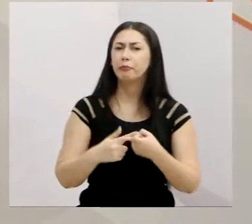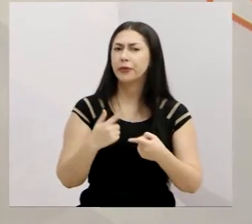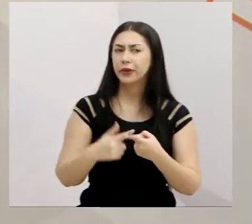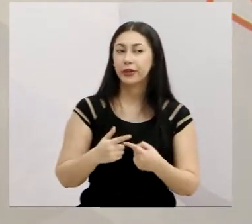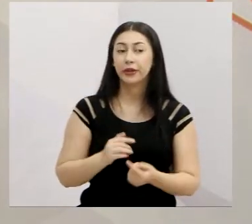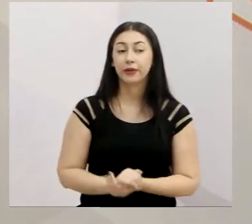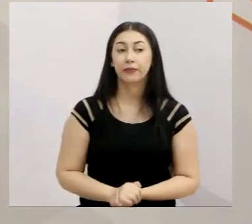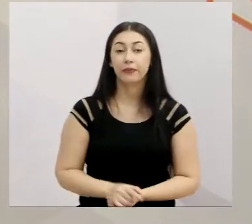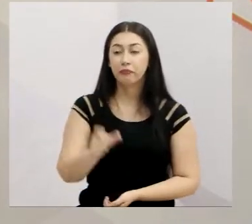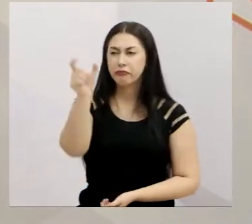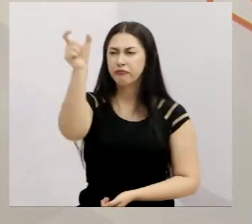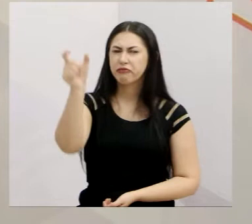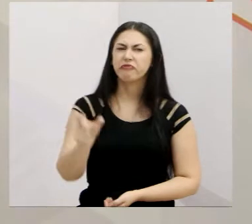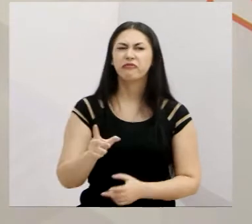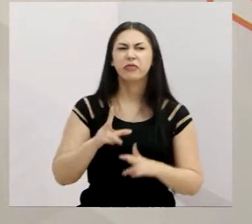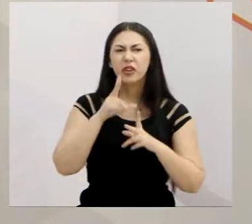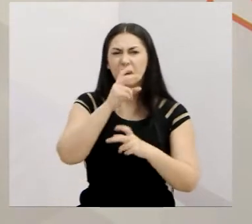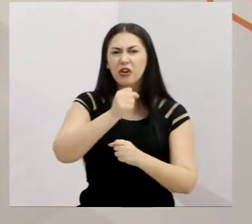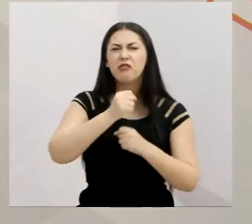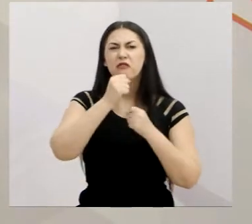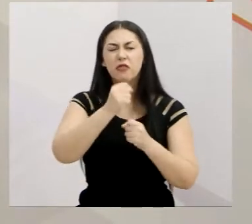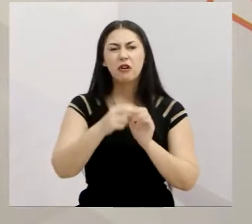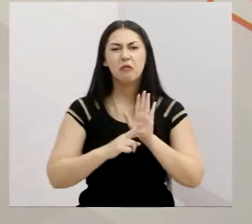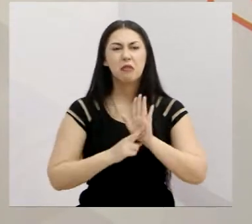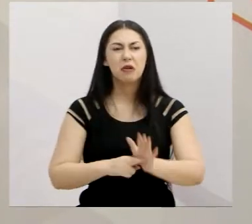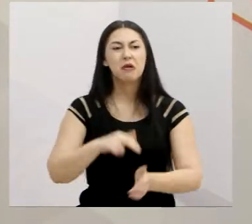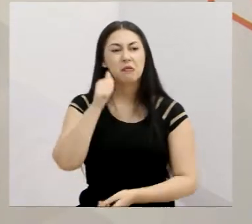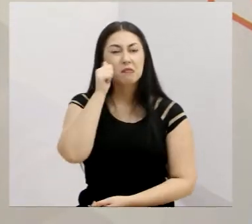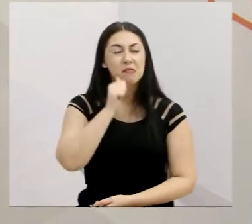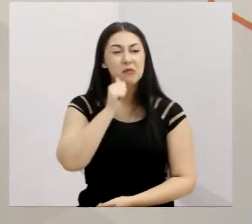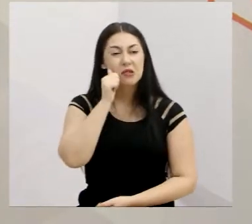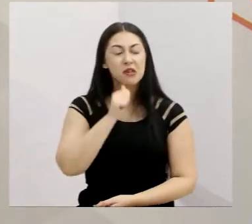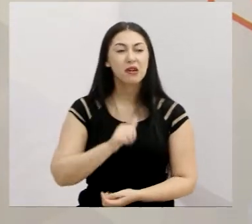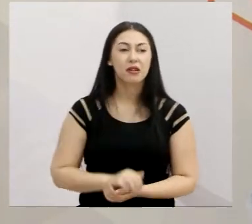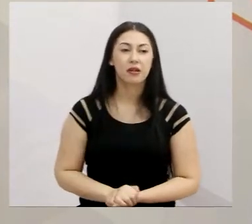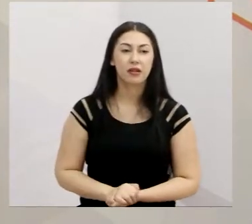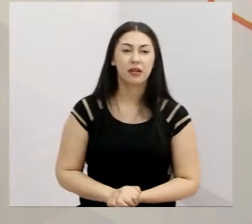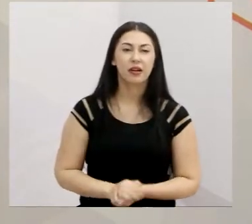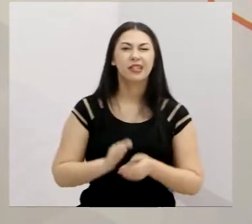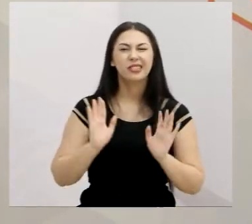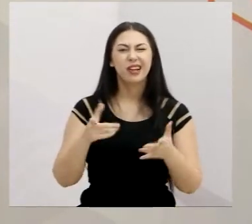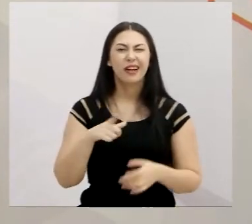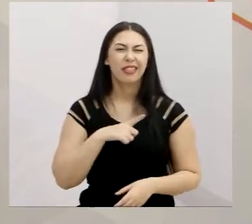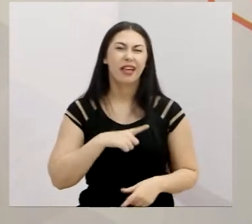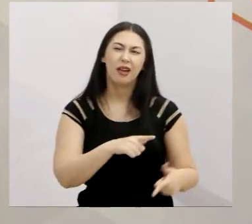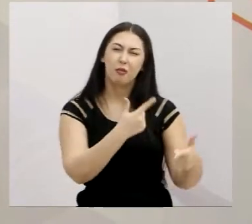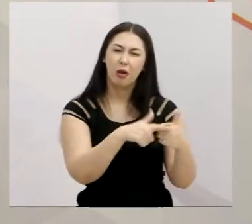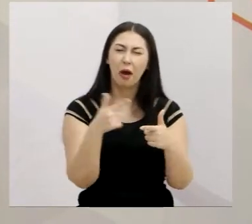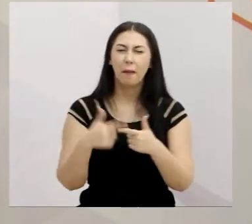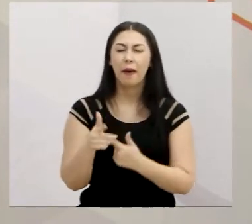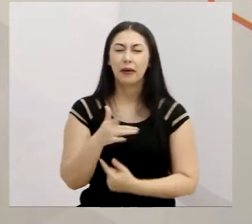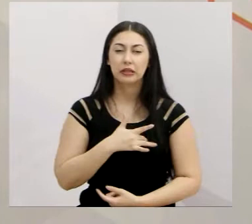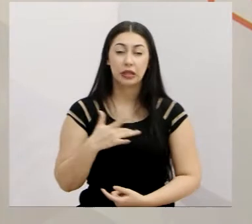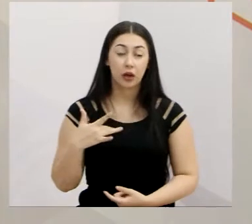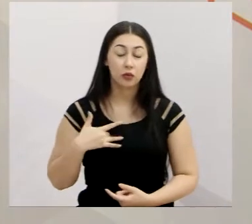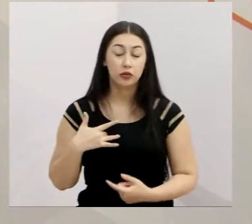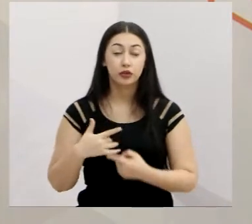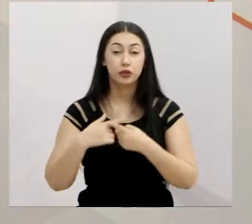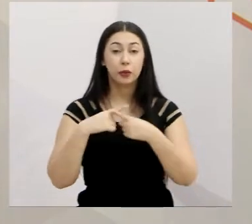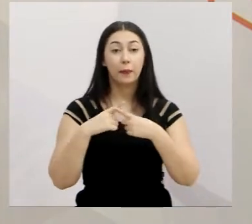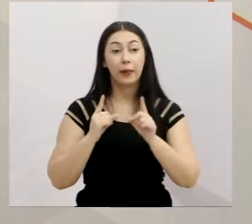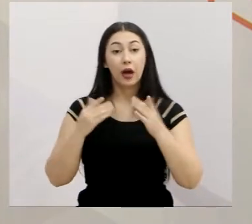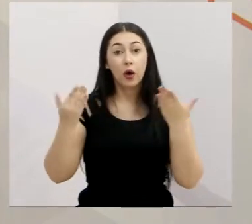nenenzinha é a força que a mulher tem A nenenzinha passou por problemas de saúde a nenzinha